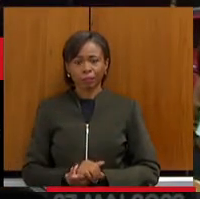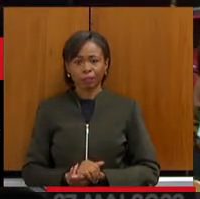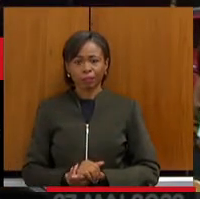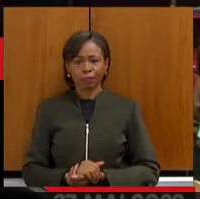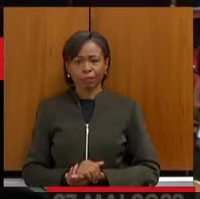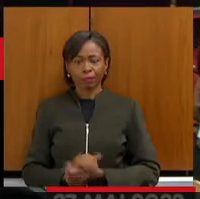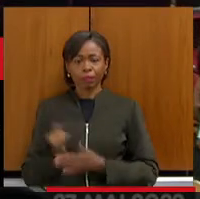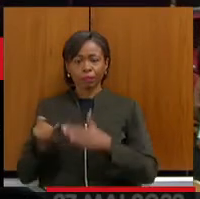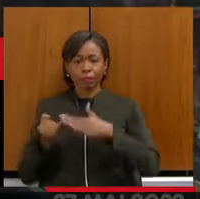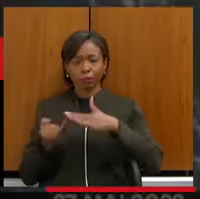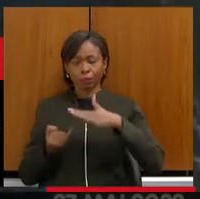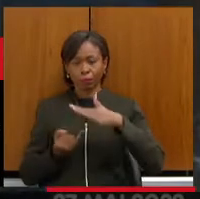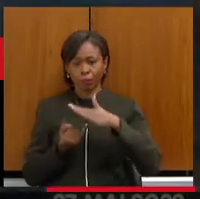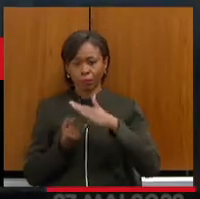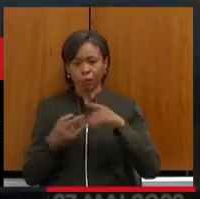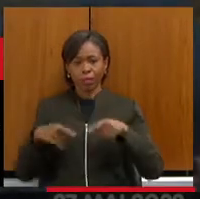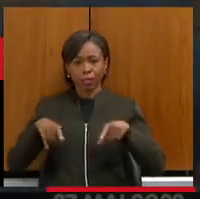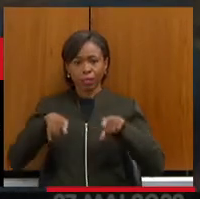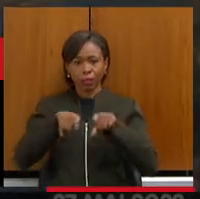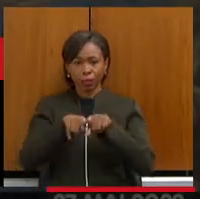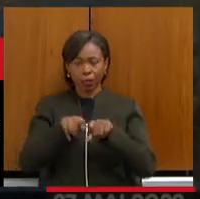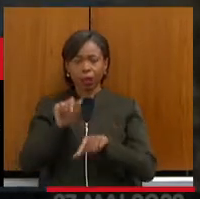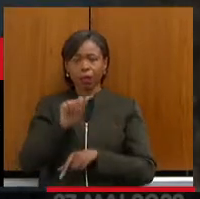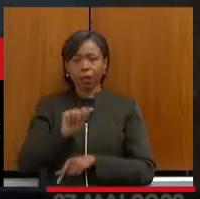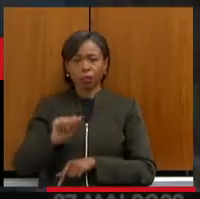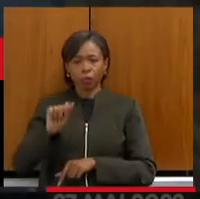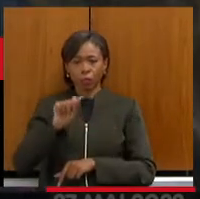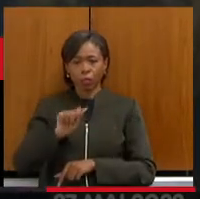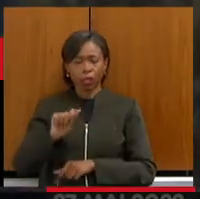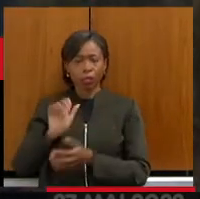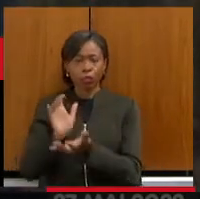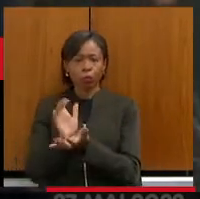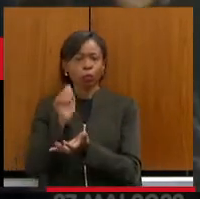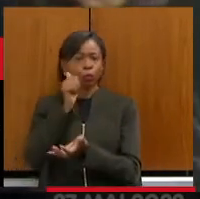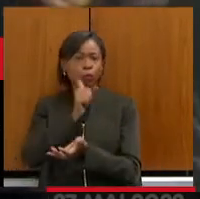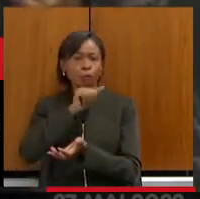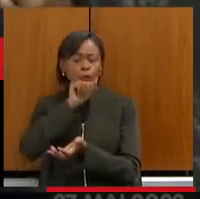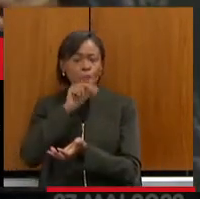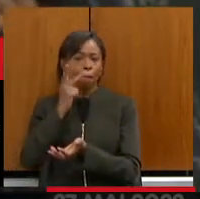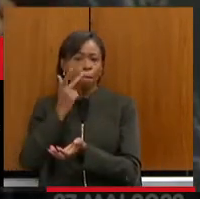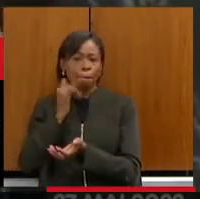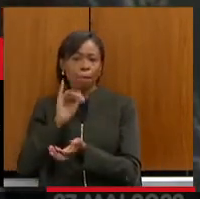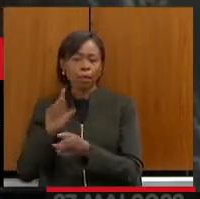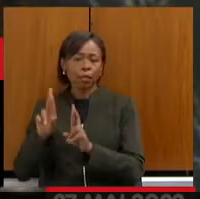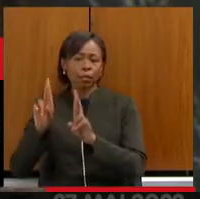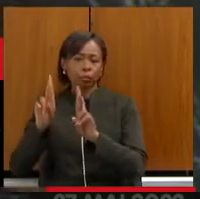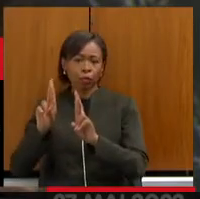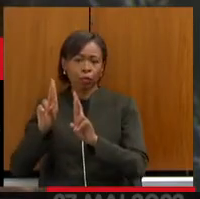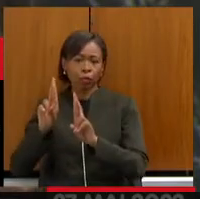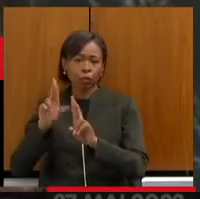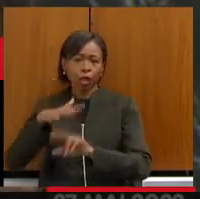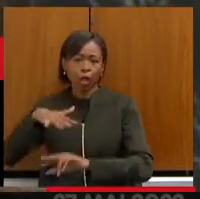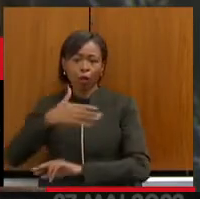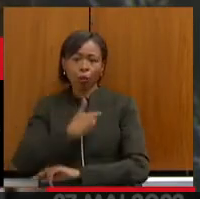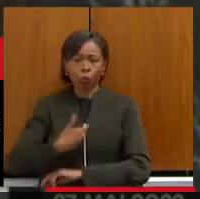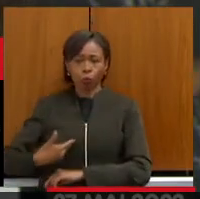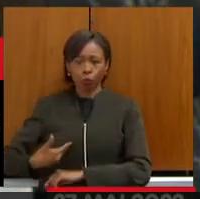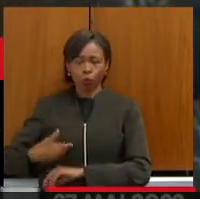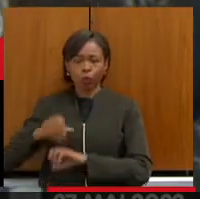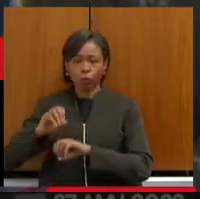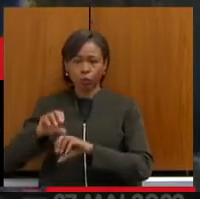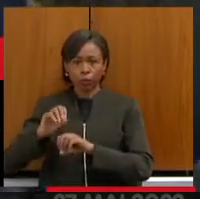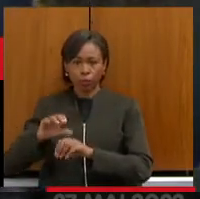a entidades parceiras Associação de mães pais e responsáveis da rede pública de